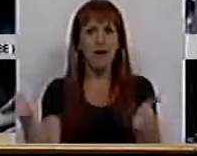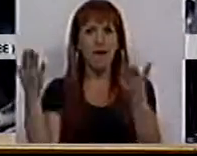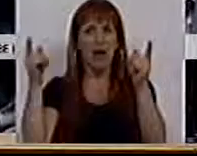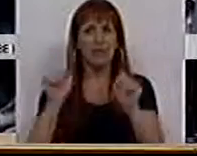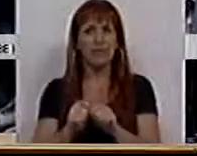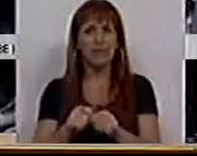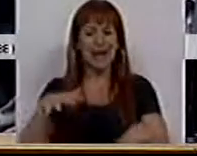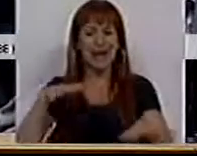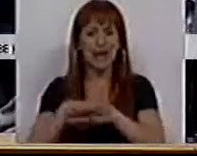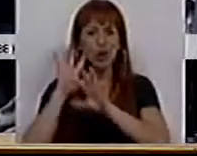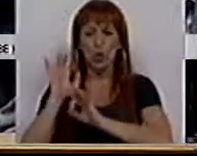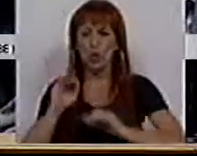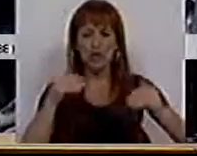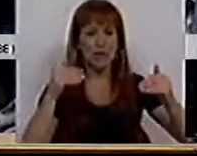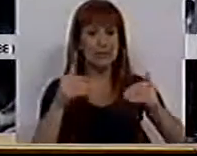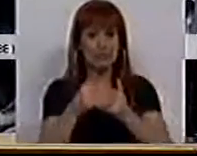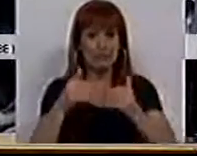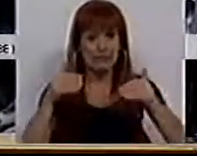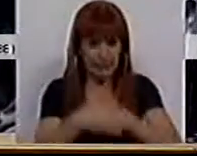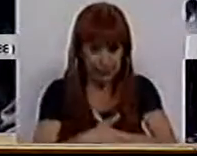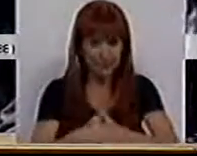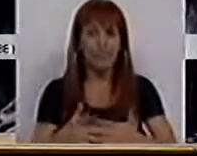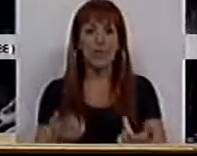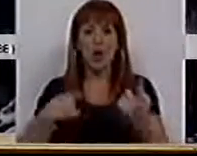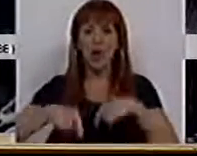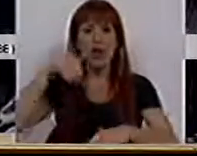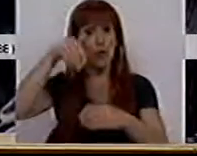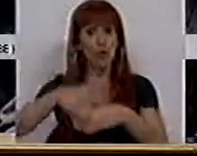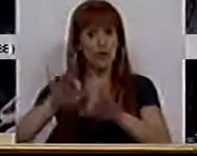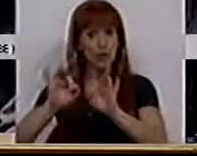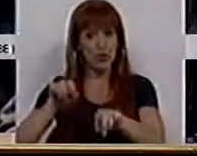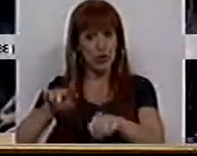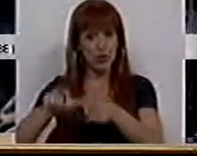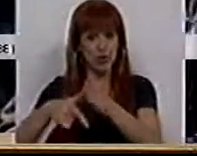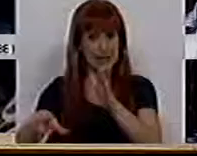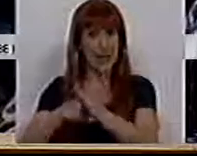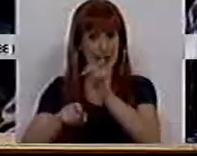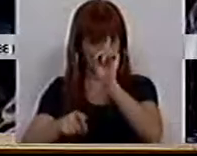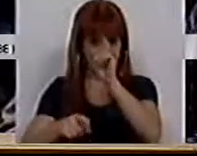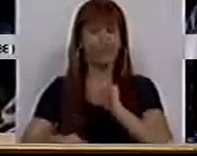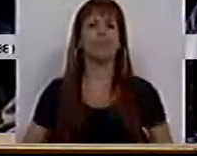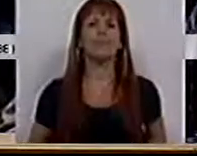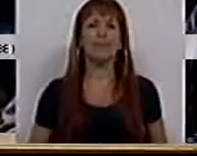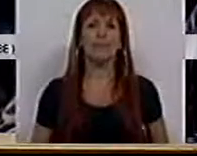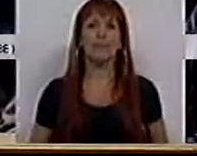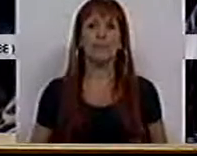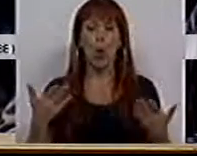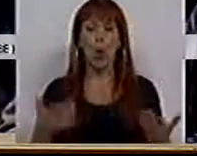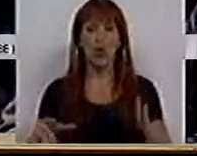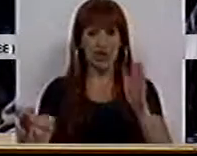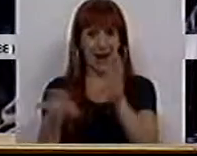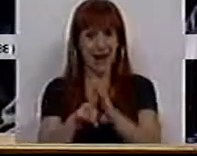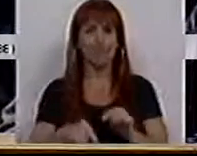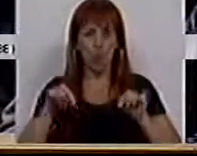dinamização de uma rede de cuidados paliativos. Nós votámos a favor desse projeto de lei. É hoje